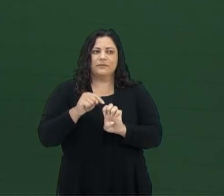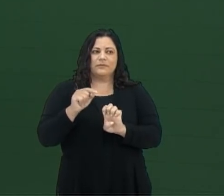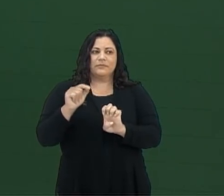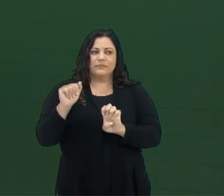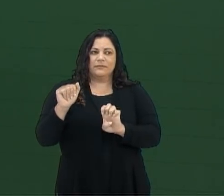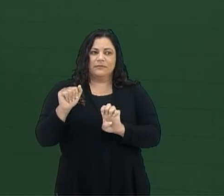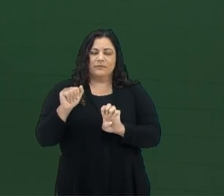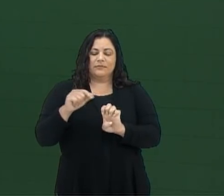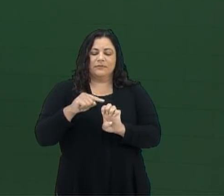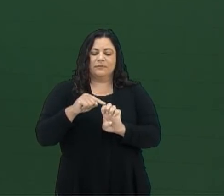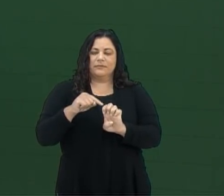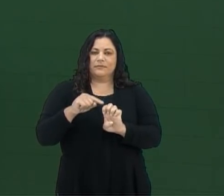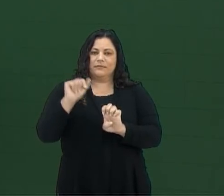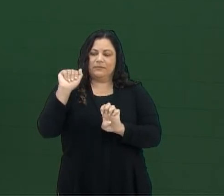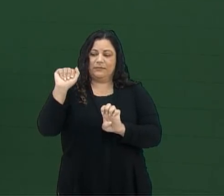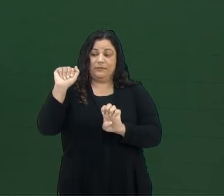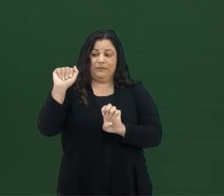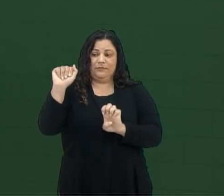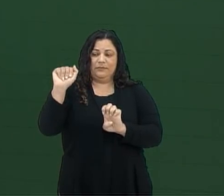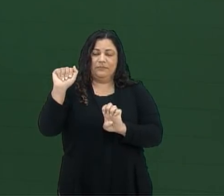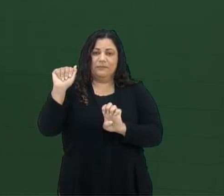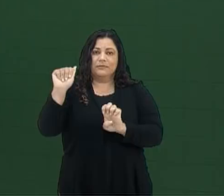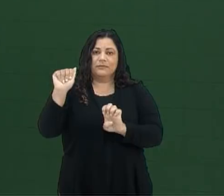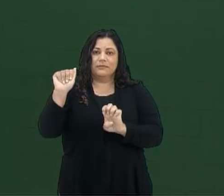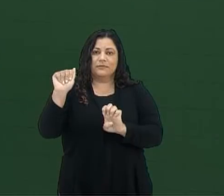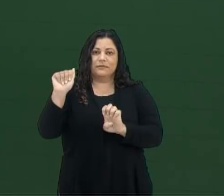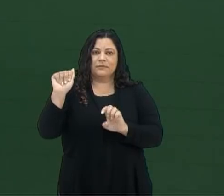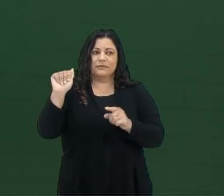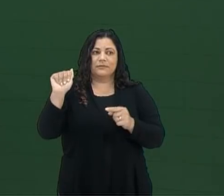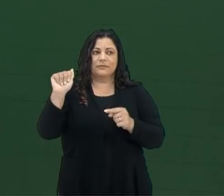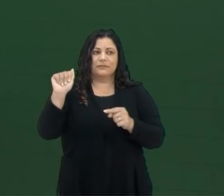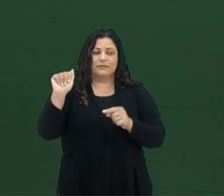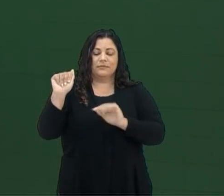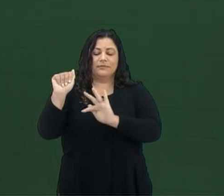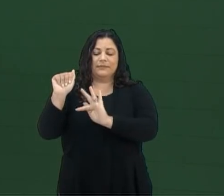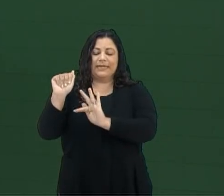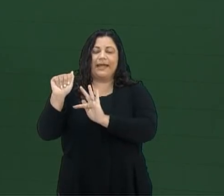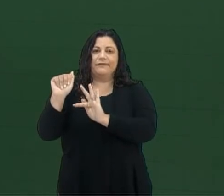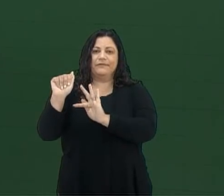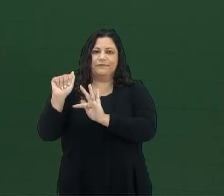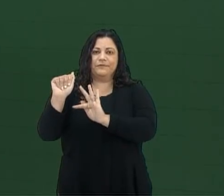E, mesma abertura, marco o ponto F.